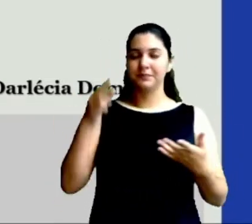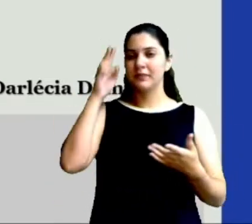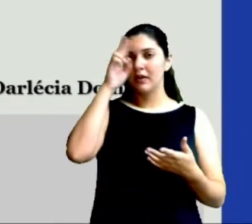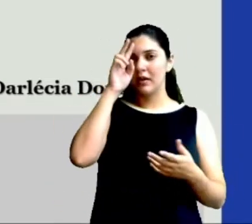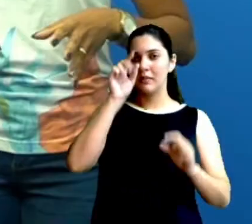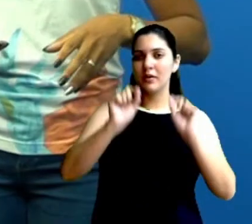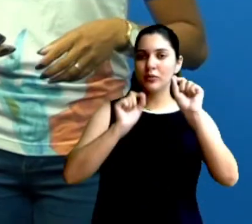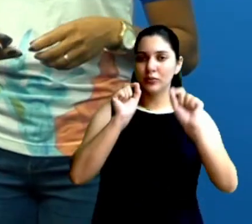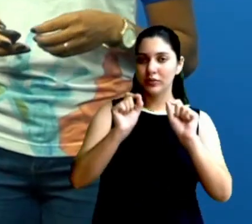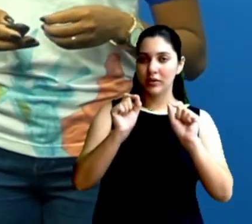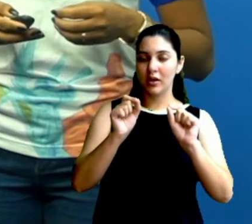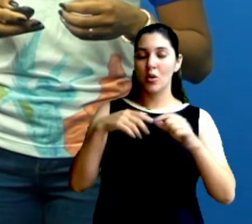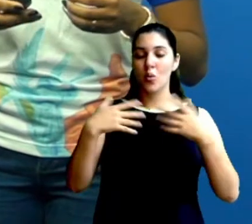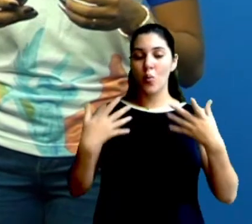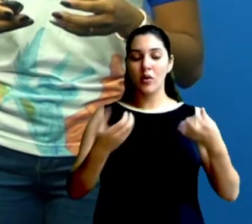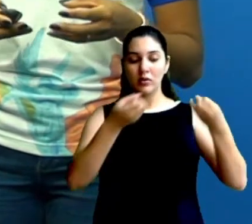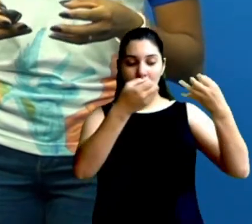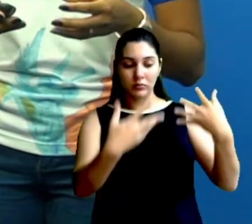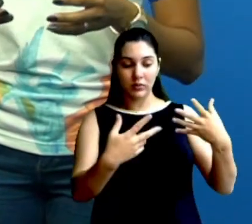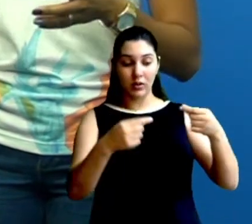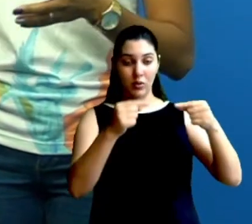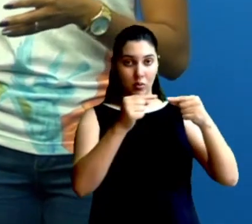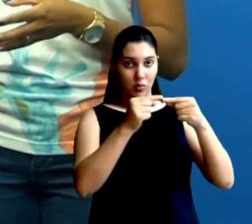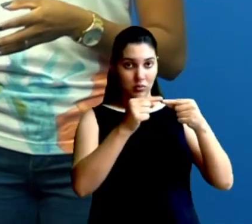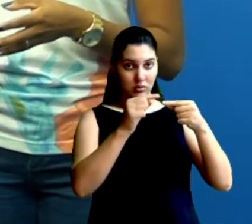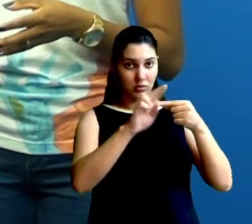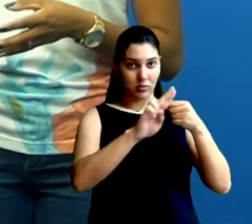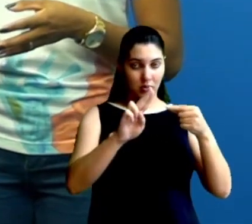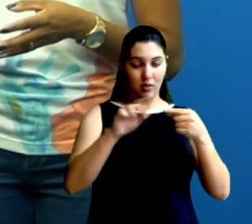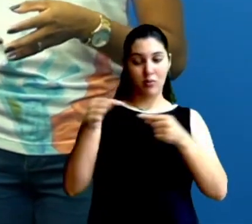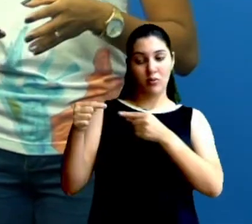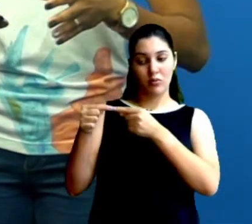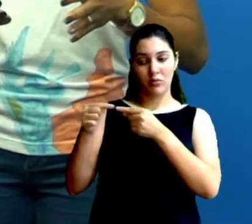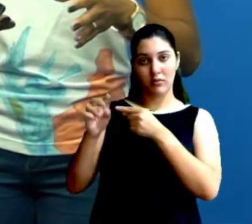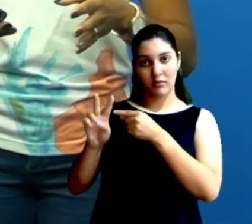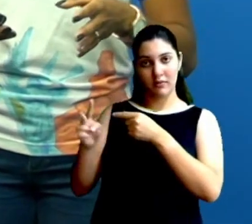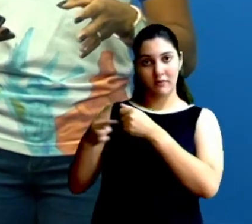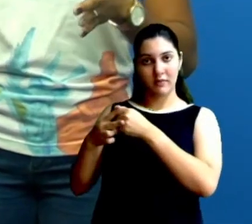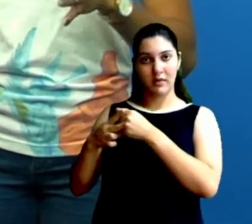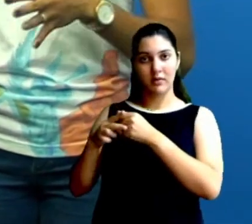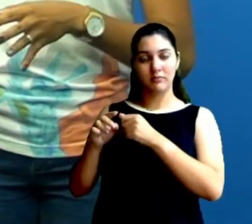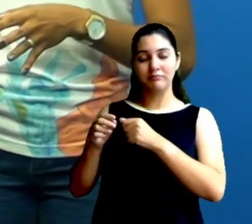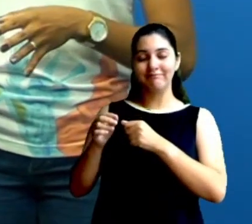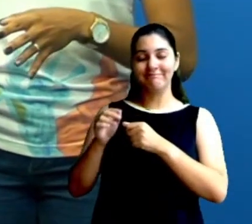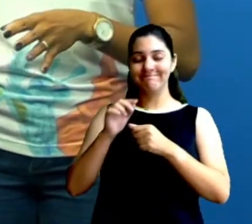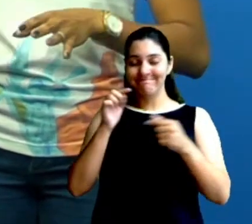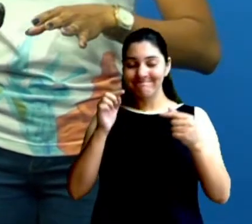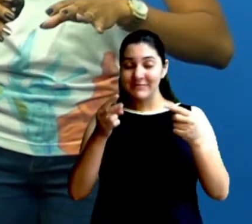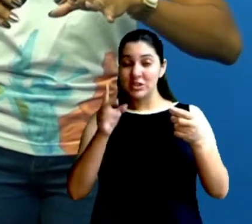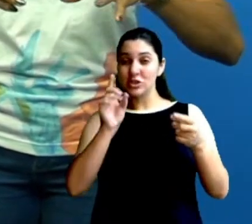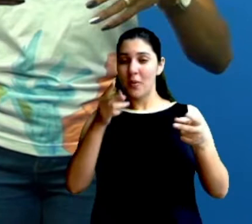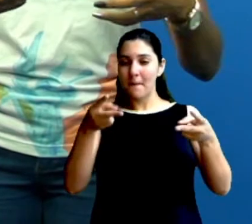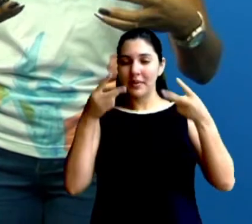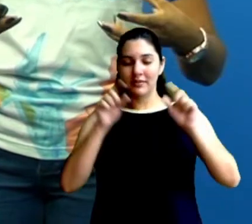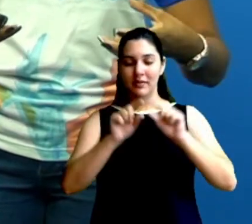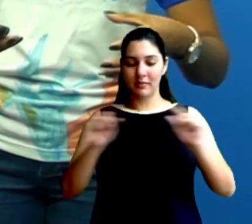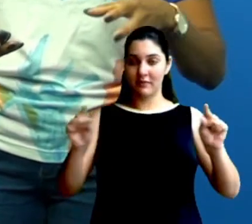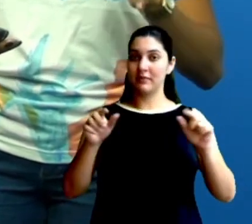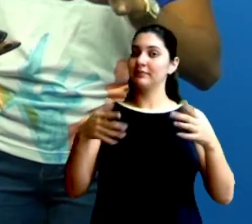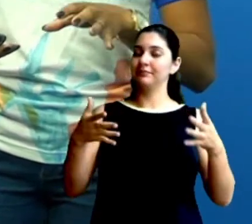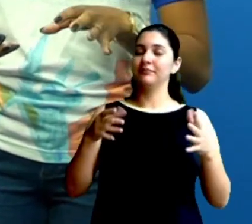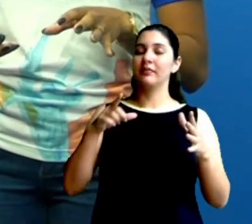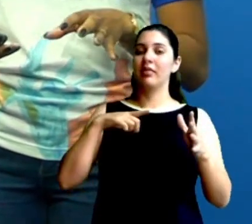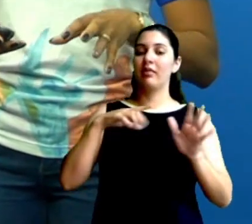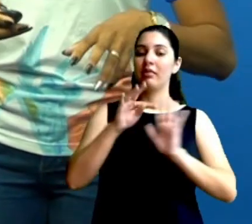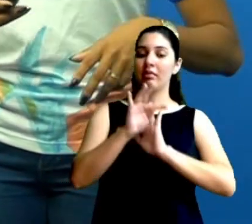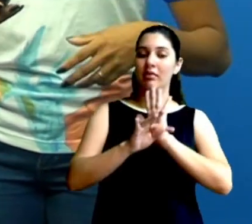lembrando que quando a gente fala de concordância nominal e concordância verbal, a gente não identifica só em frases. Então, textos também